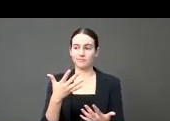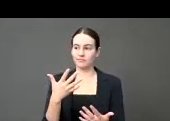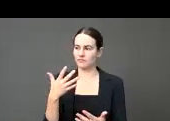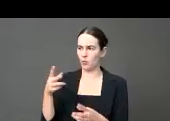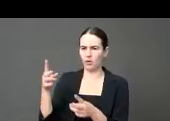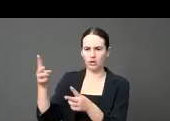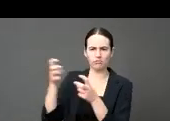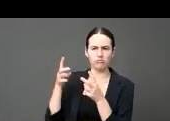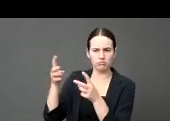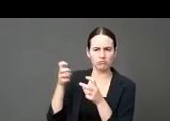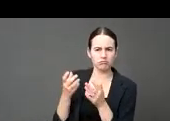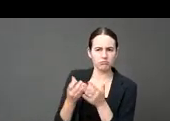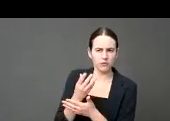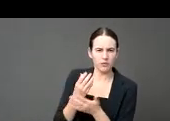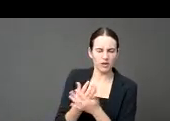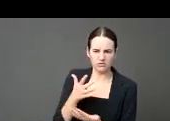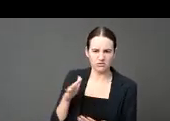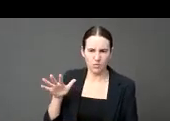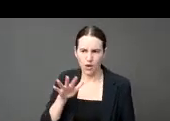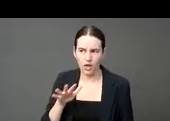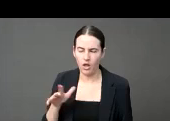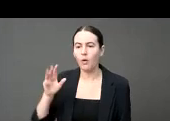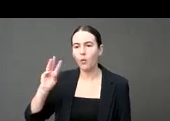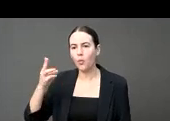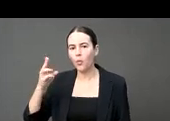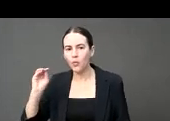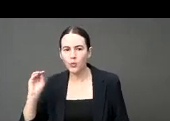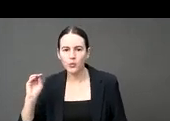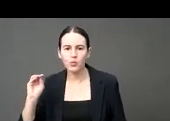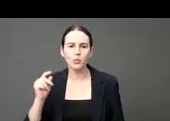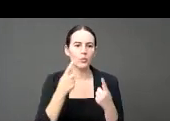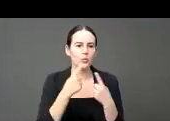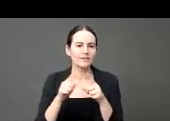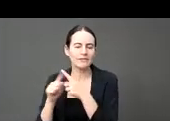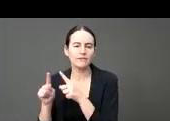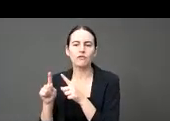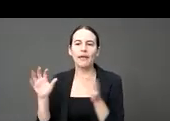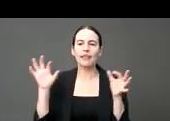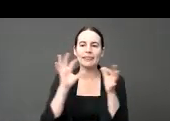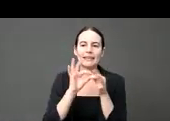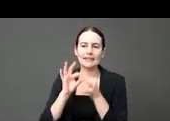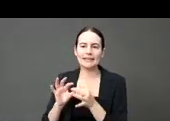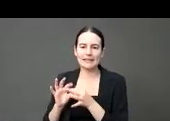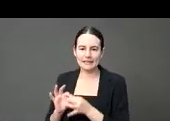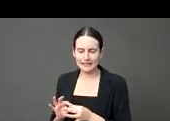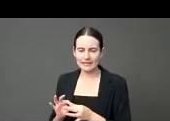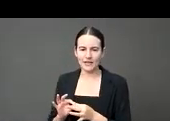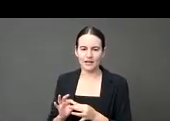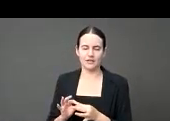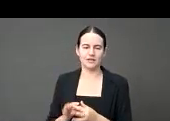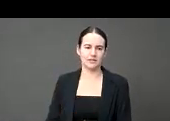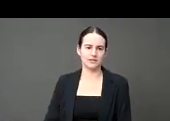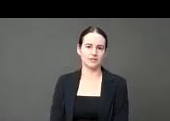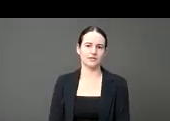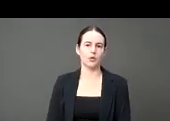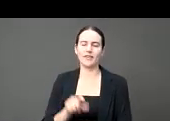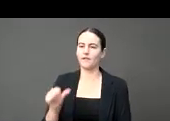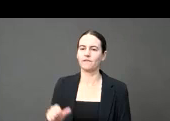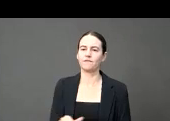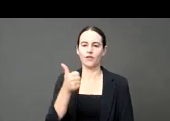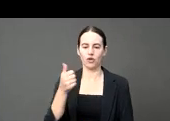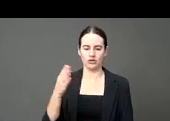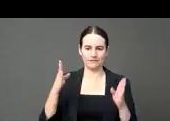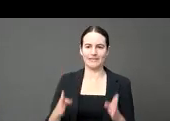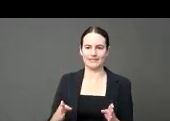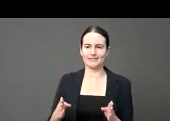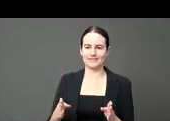incluímos nesta que é a primeira fase do portal regional de monitoramento de metas de eliminação. A